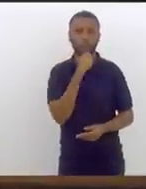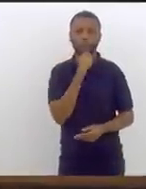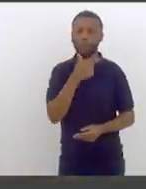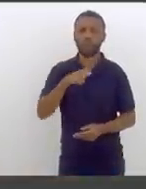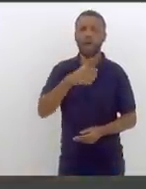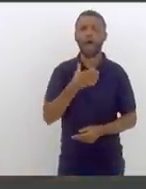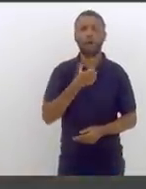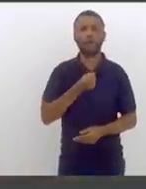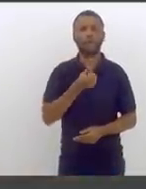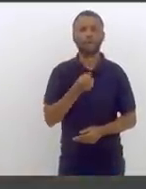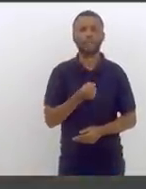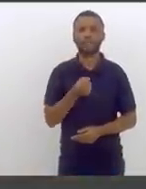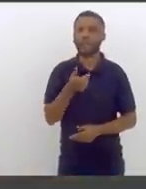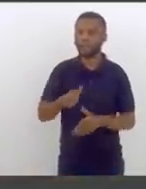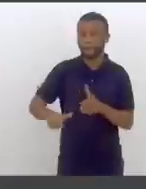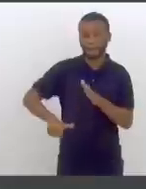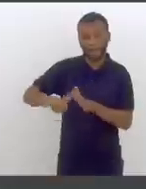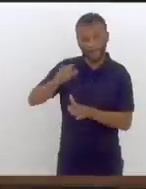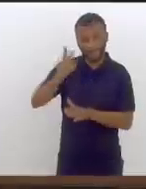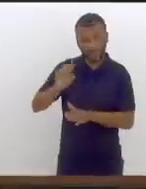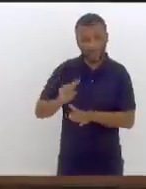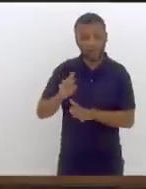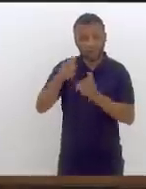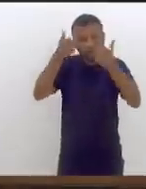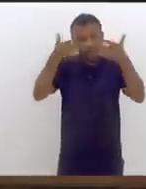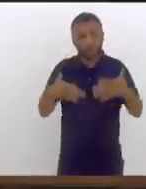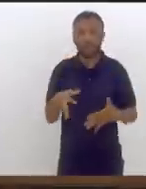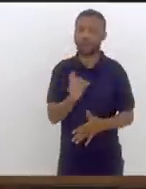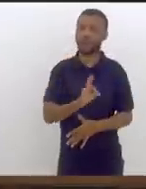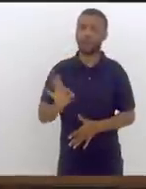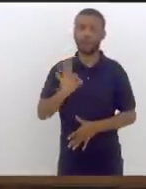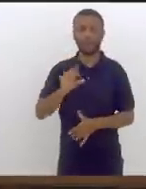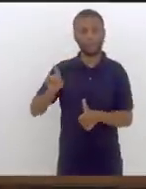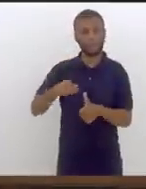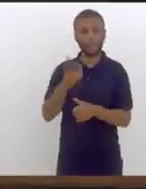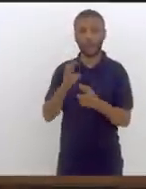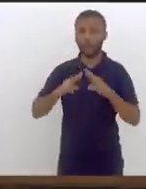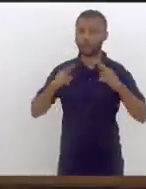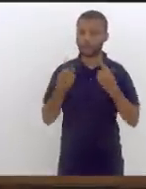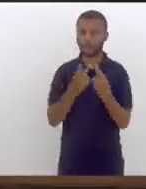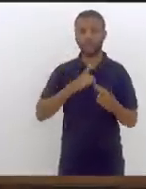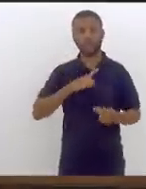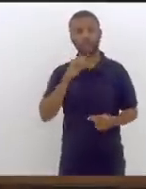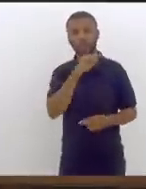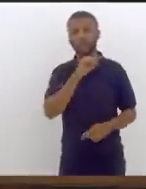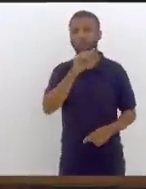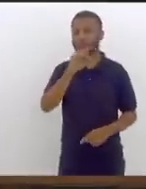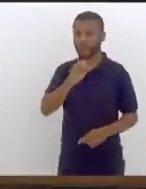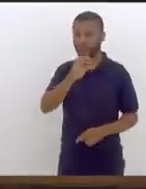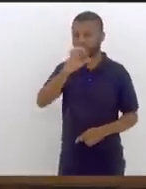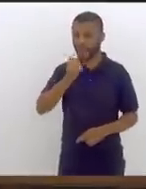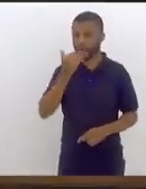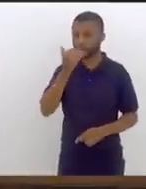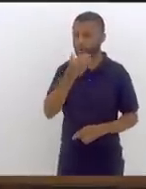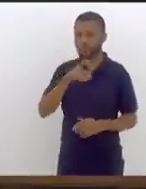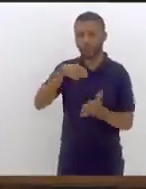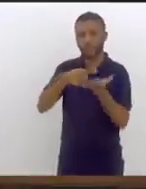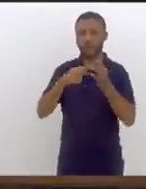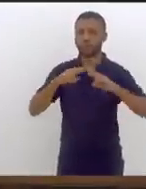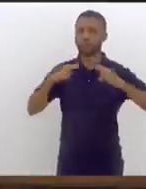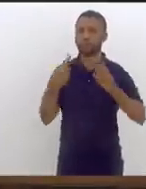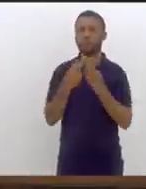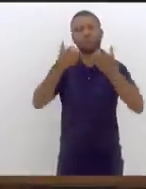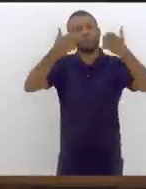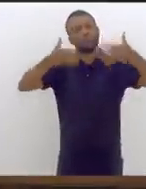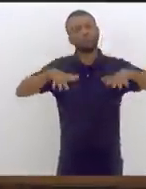covardia e não é a primeira vez que eu falo isso não na primeira audiência pública teve lá que foi o Zaca que até pediu essa audiência eu fui